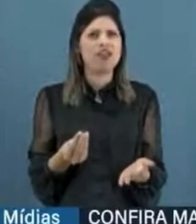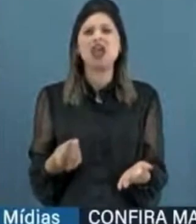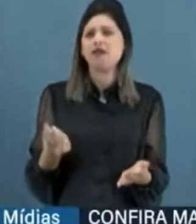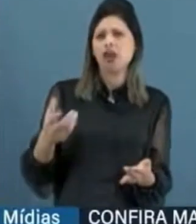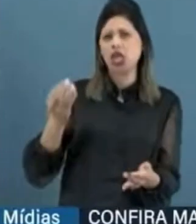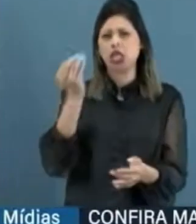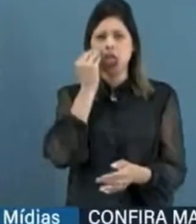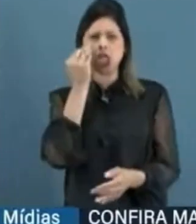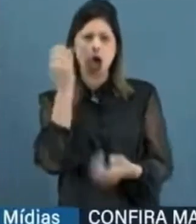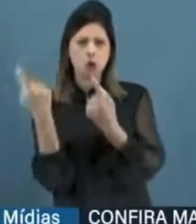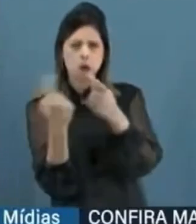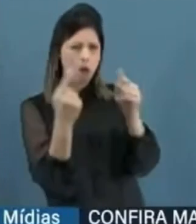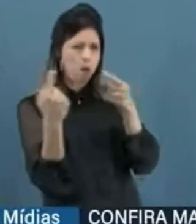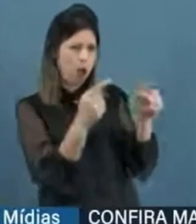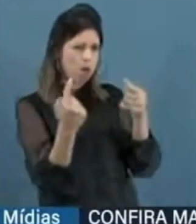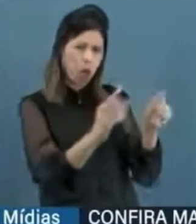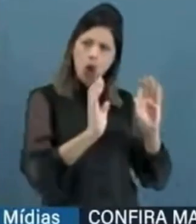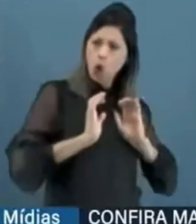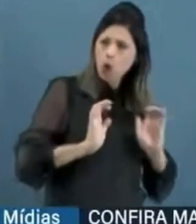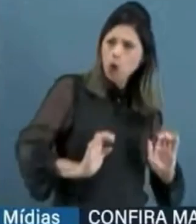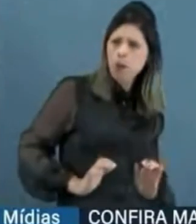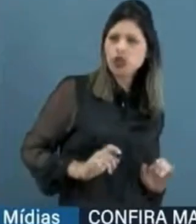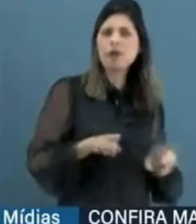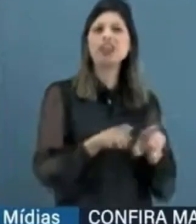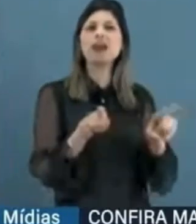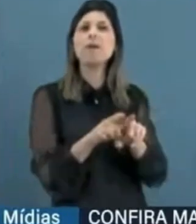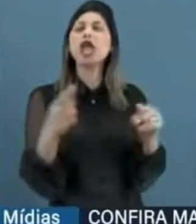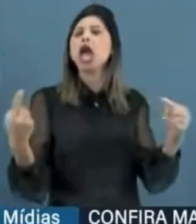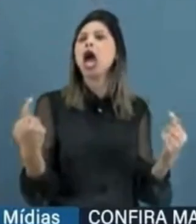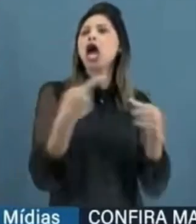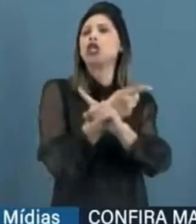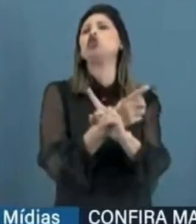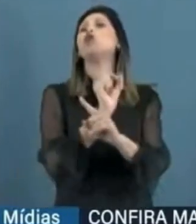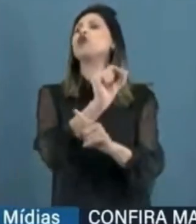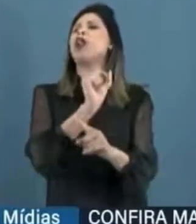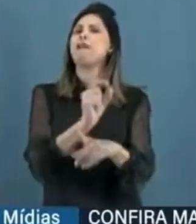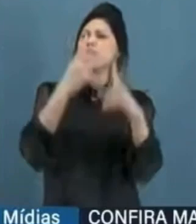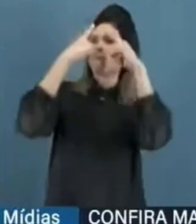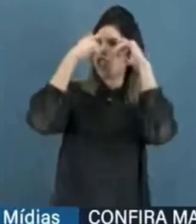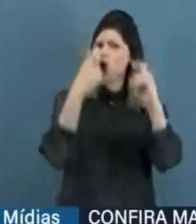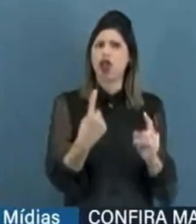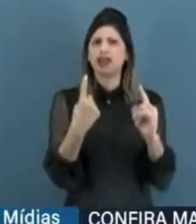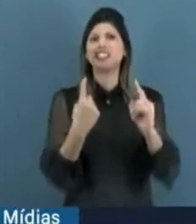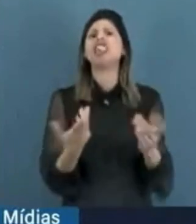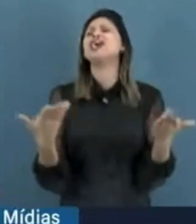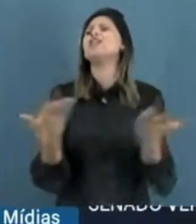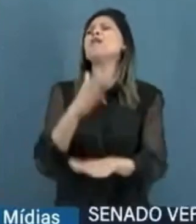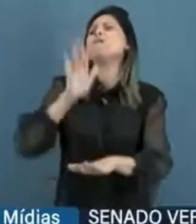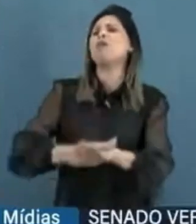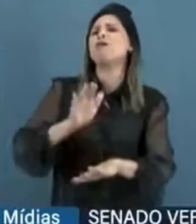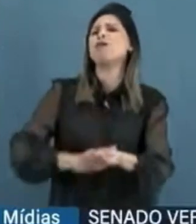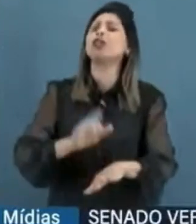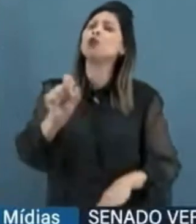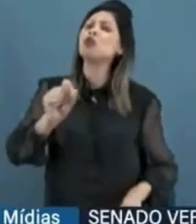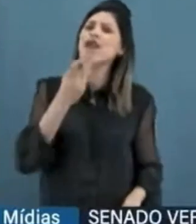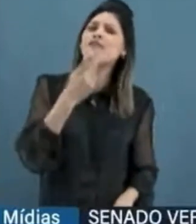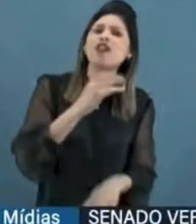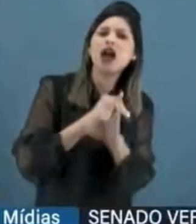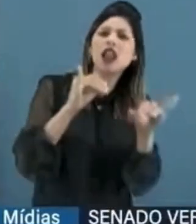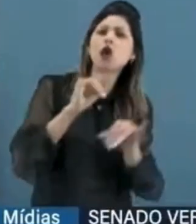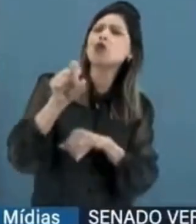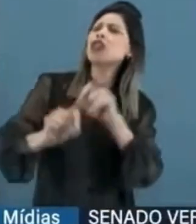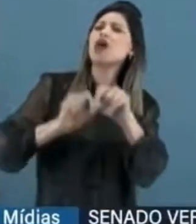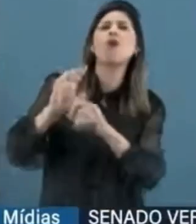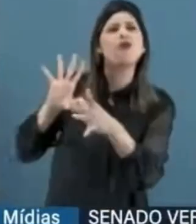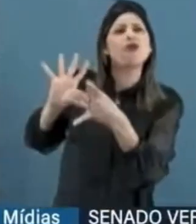incitaram comportamentos aéticos, antidemocráticos e violentos. E quero dizer que neste momento, neste novo contexto